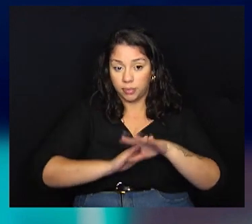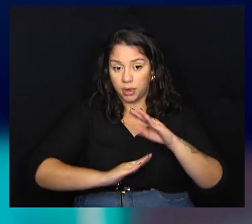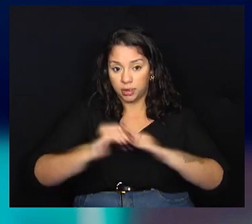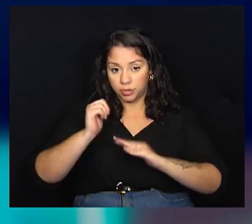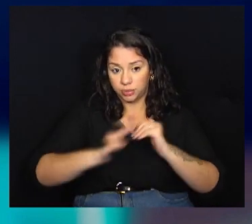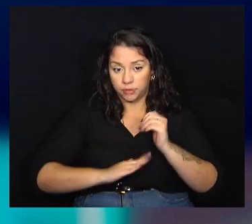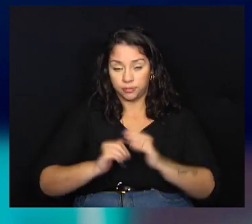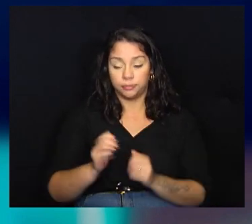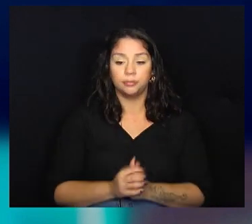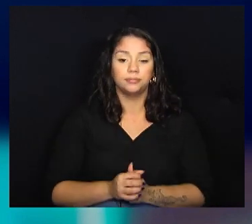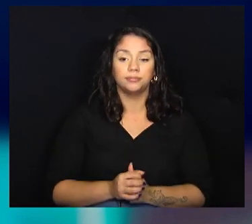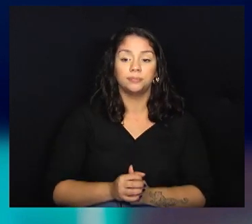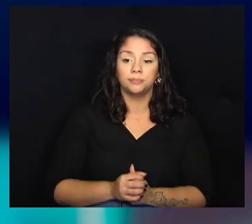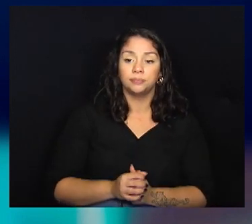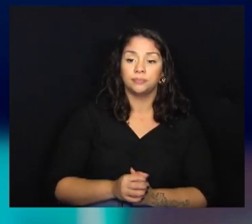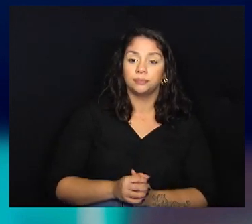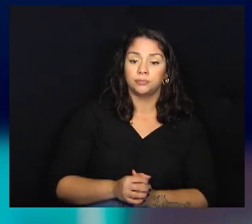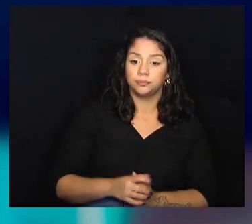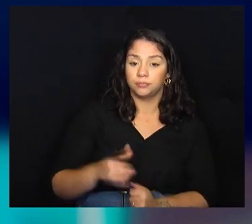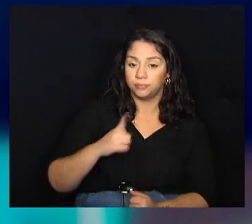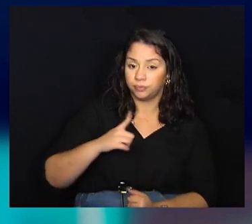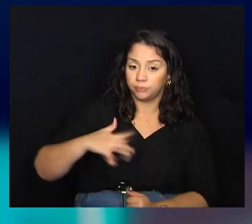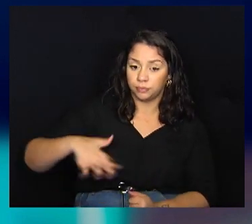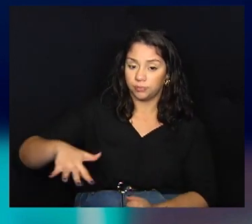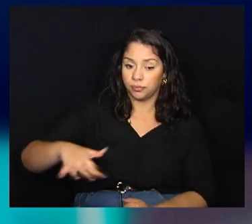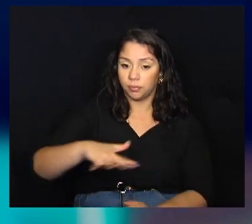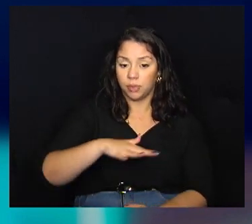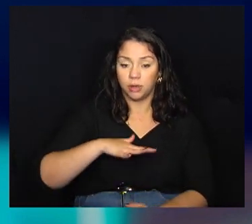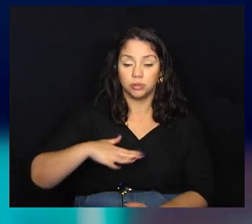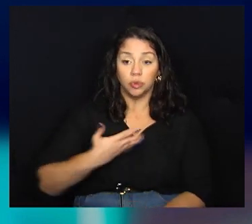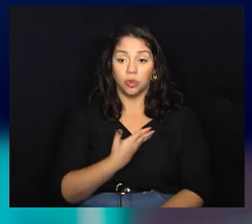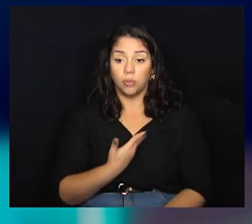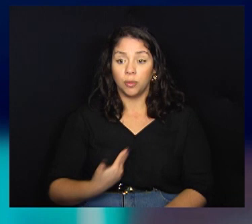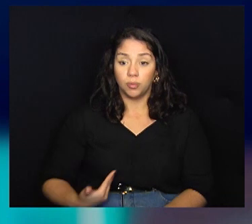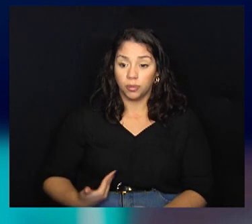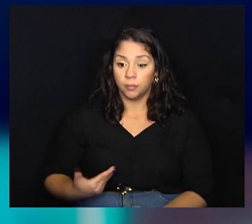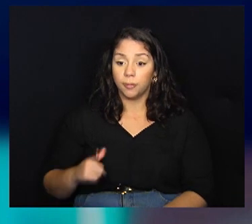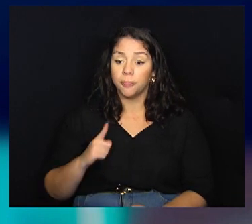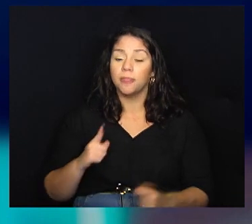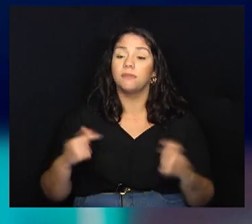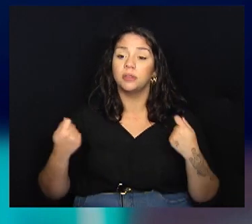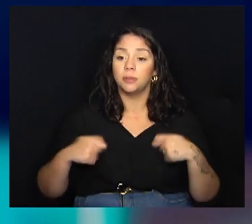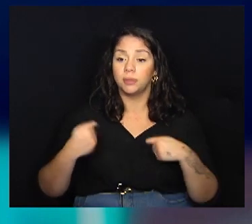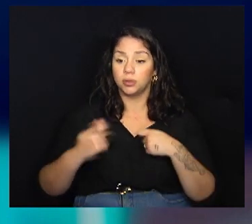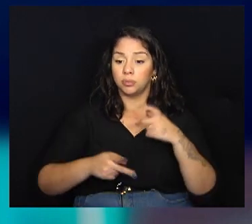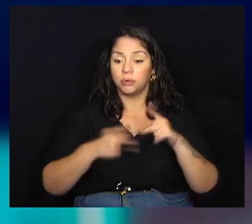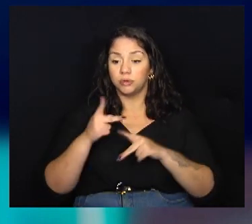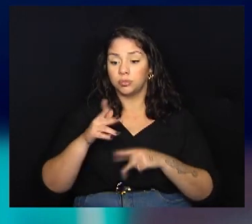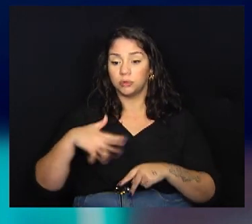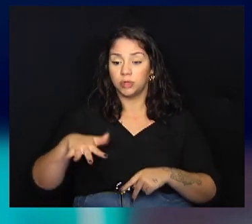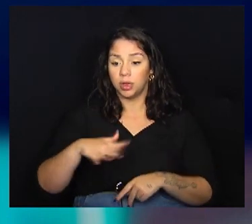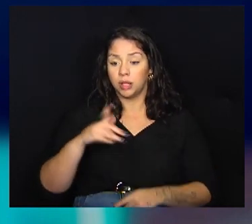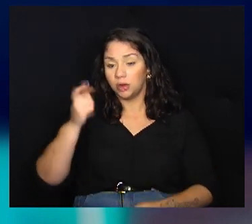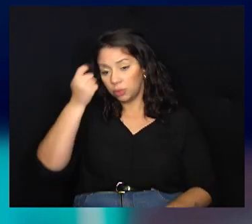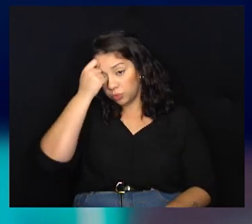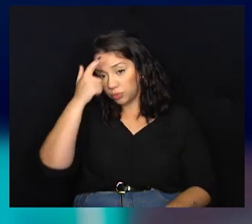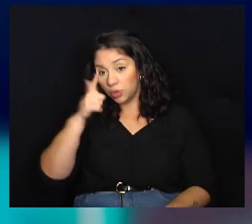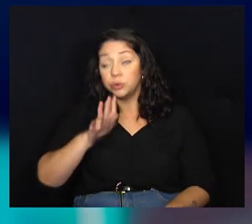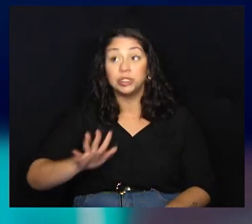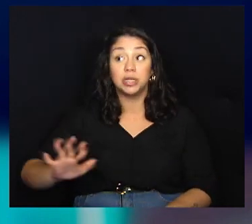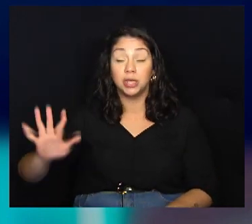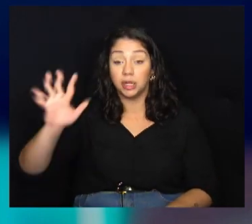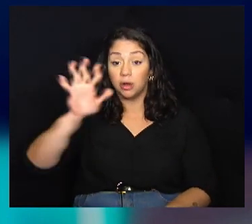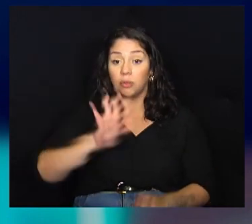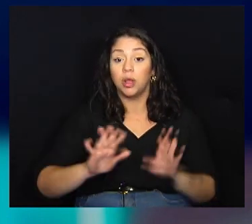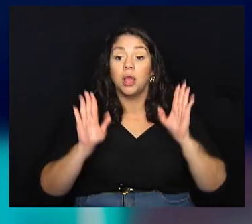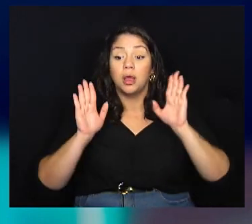esses espaços de escuta pública, foram recolhidas demandas da população, do setor cultural no geral, né? Mas